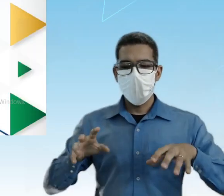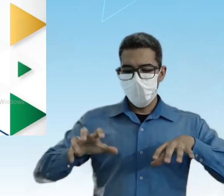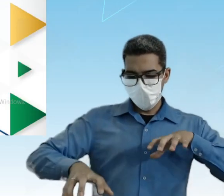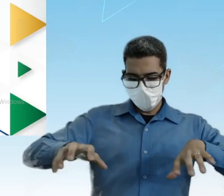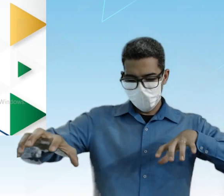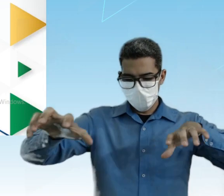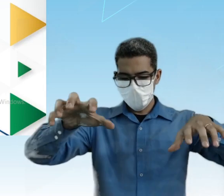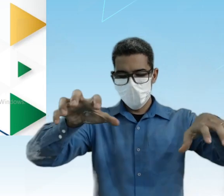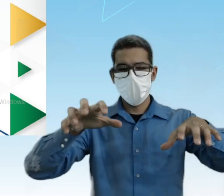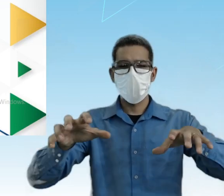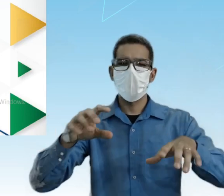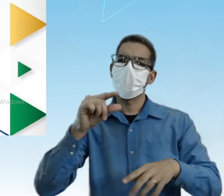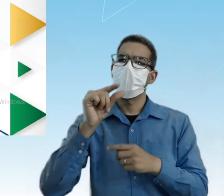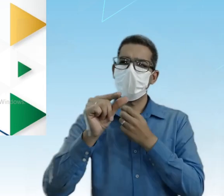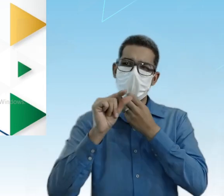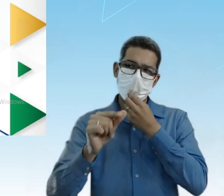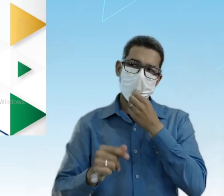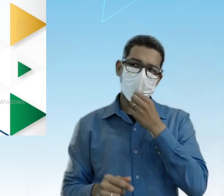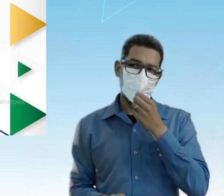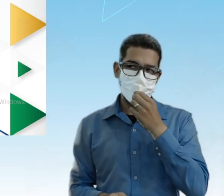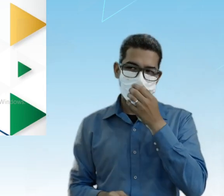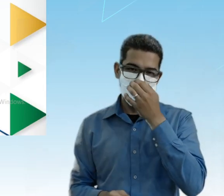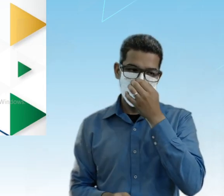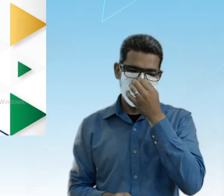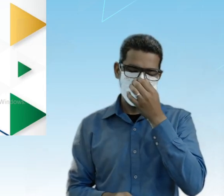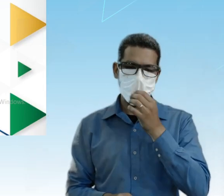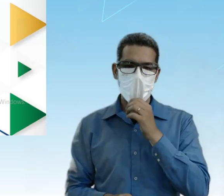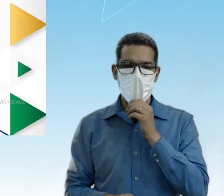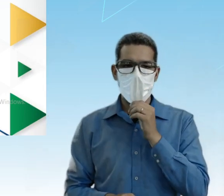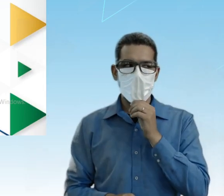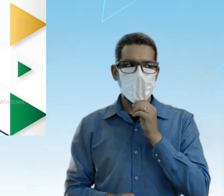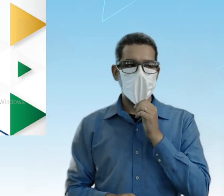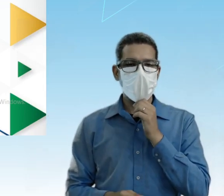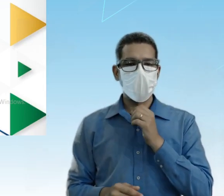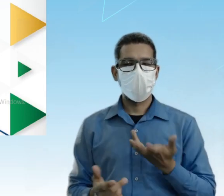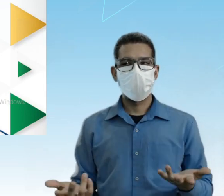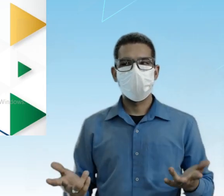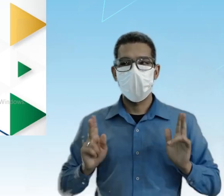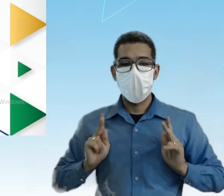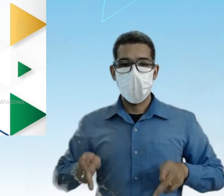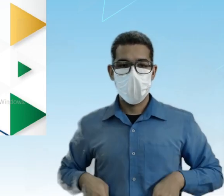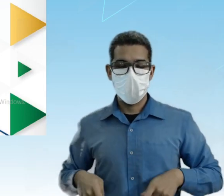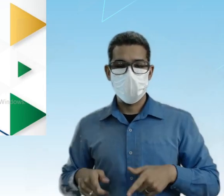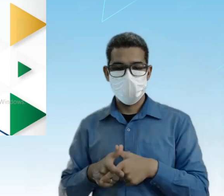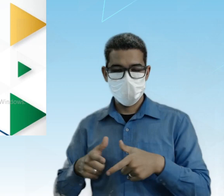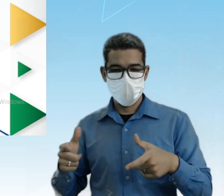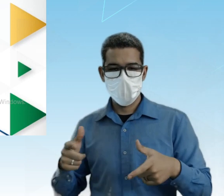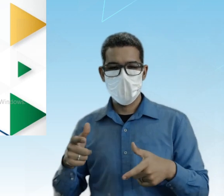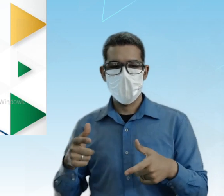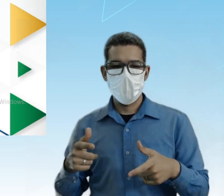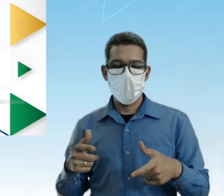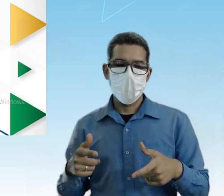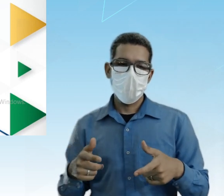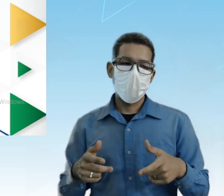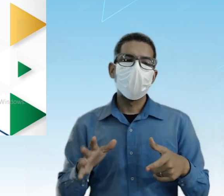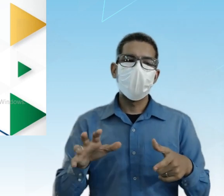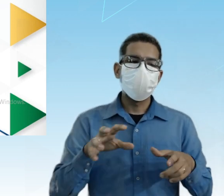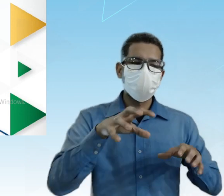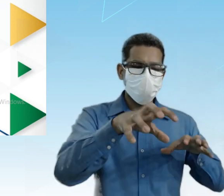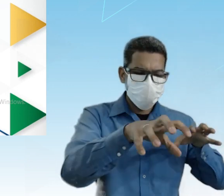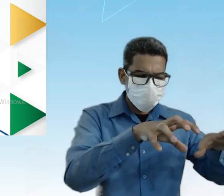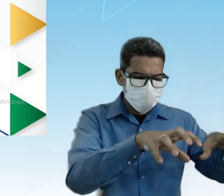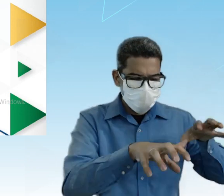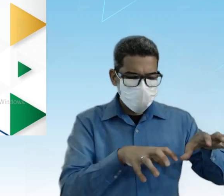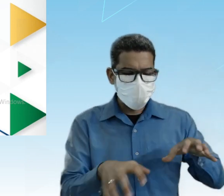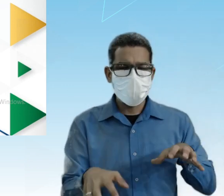povoado. Então, está falando sobre população relativa. Populoso, absoluta. Pouco povoado,